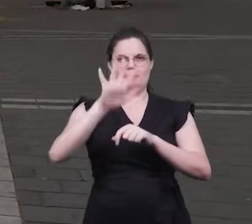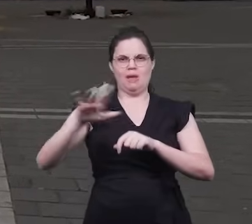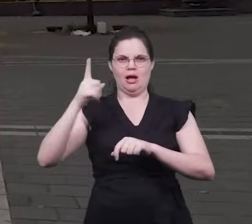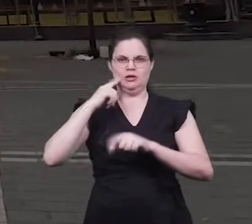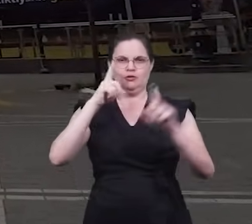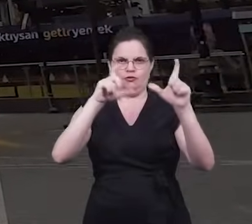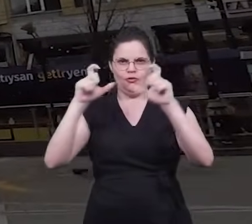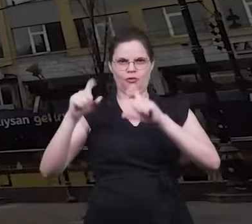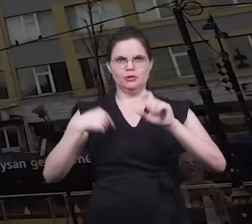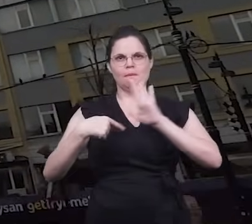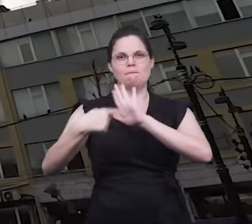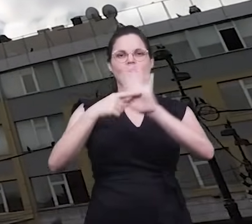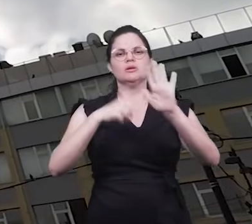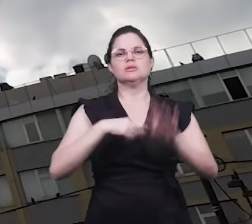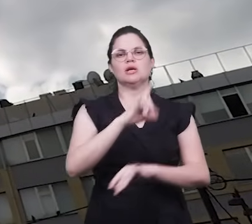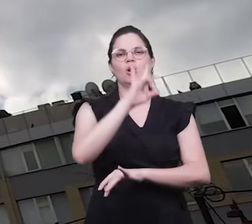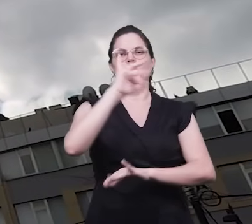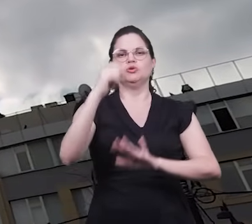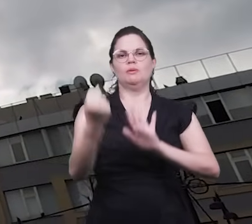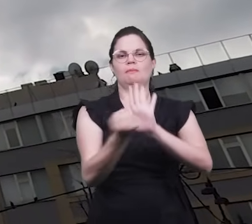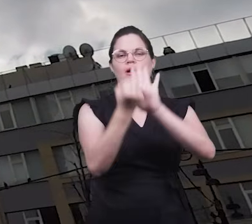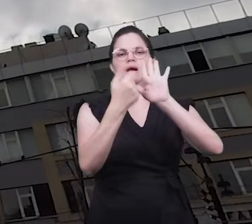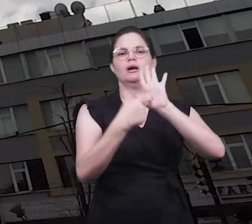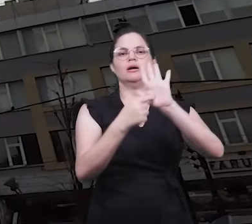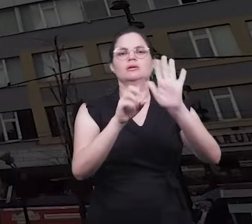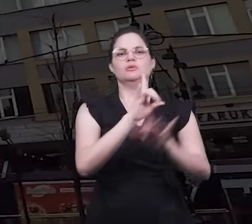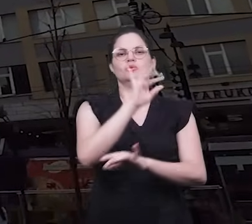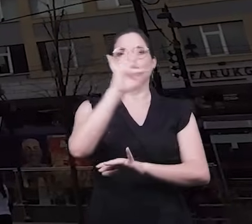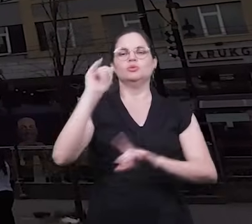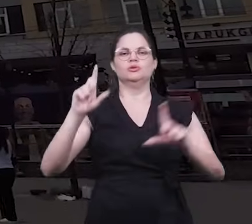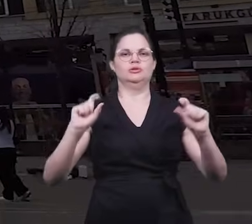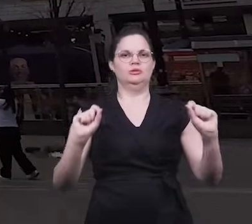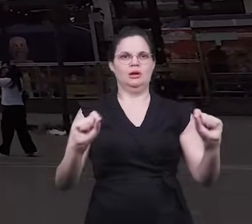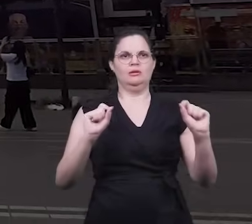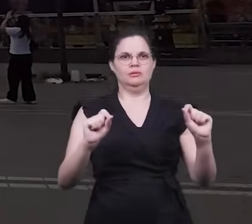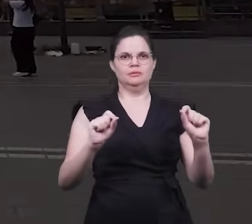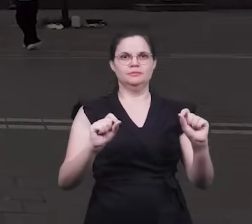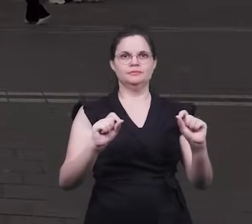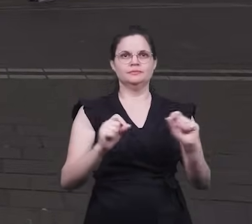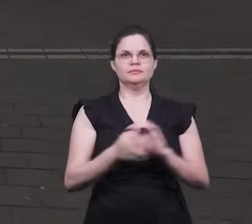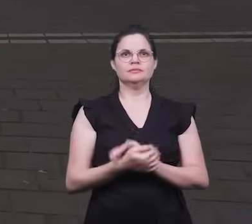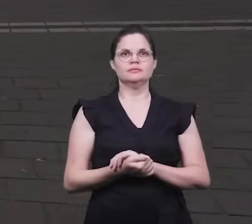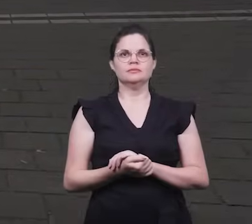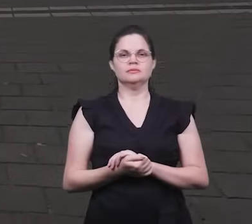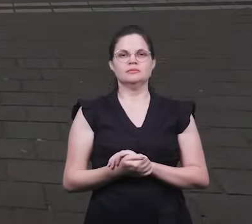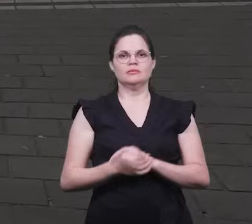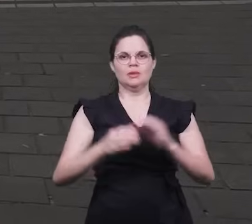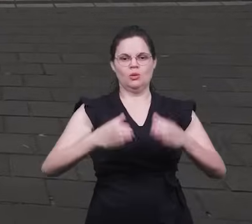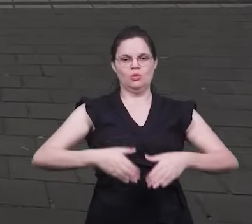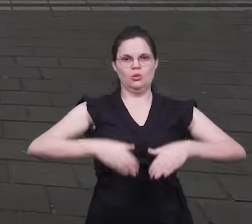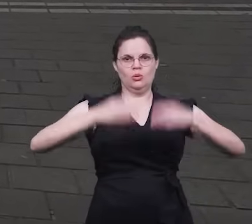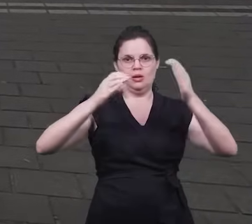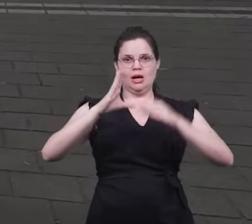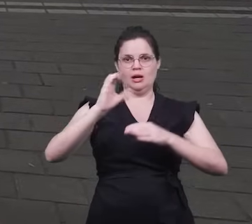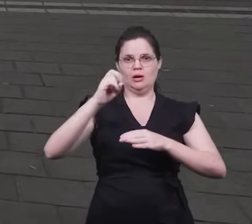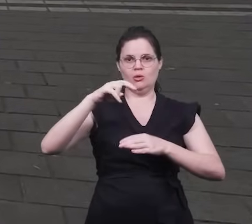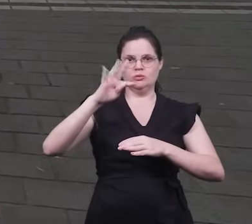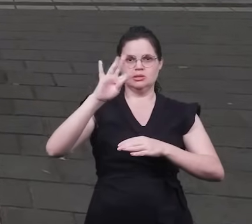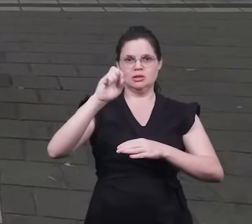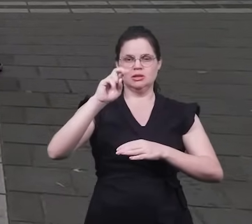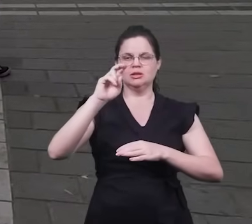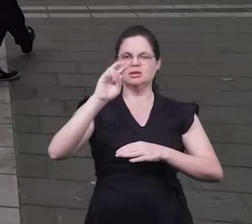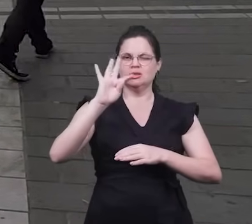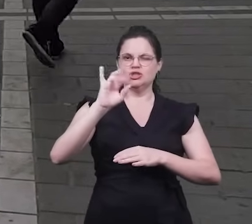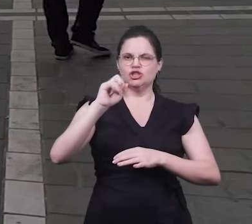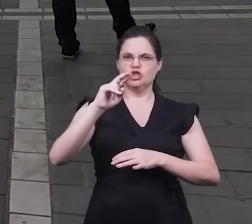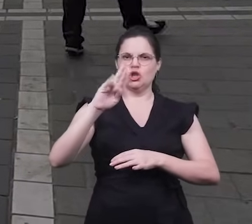foi construída, está ali a data, marcando que ali ele passou Constantinopla a ser a capital